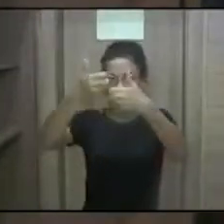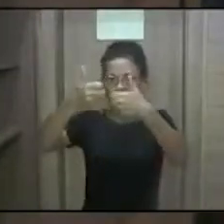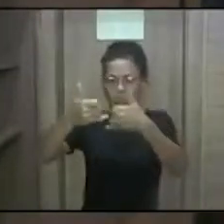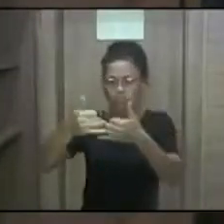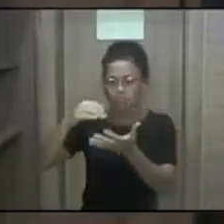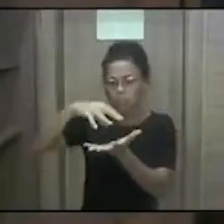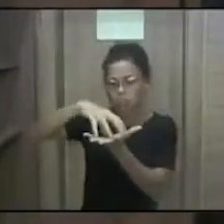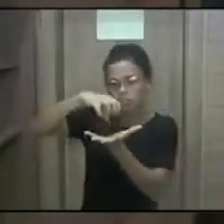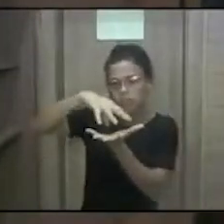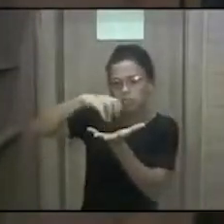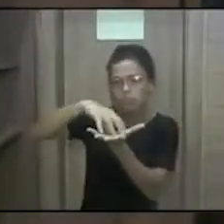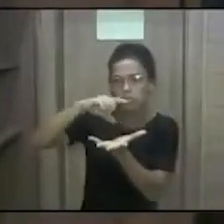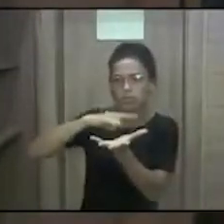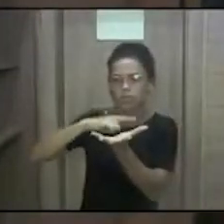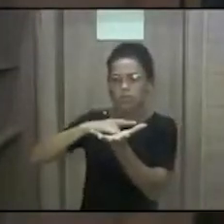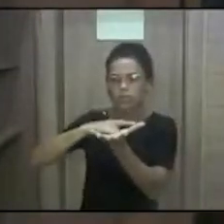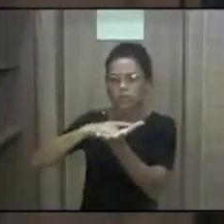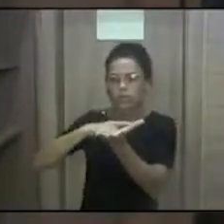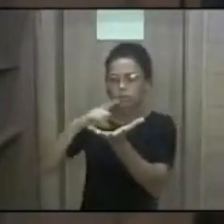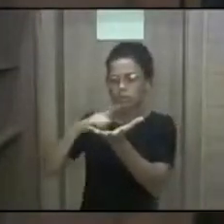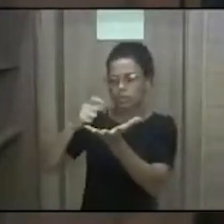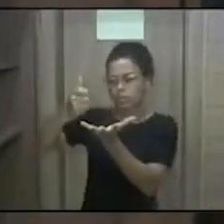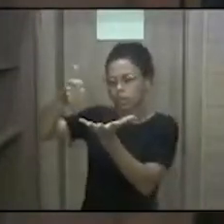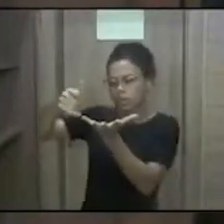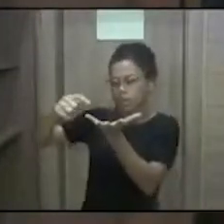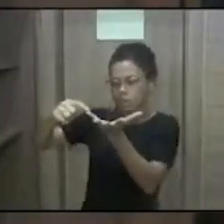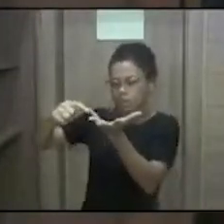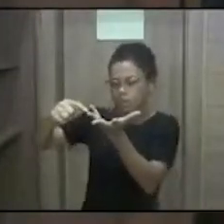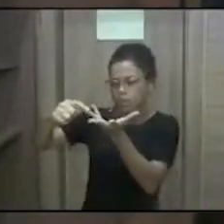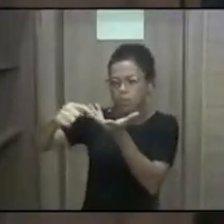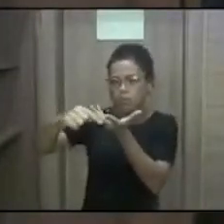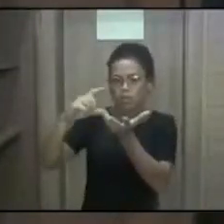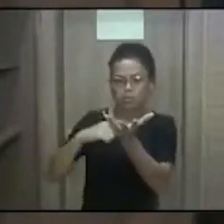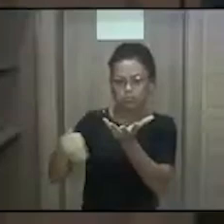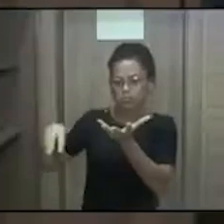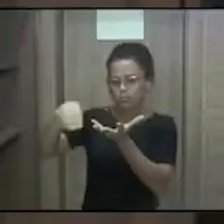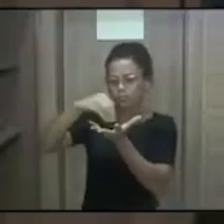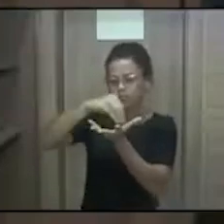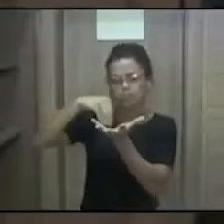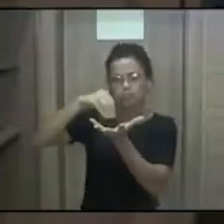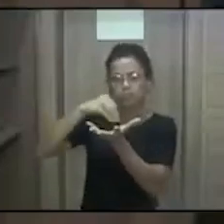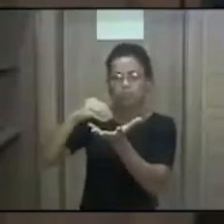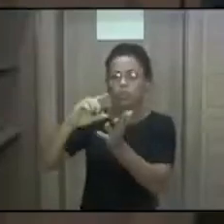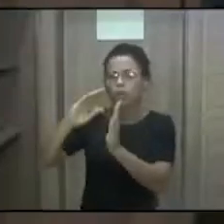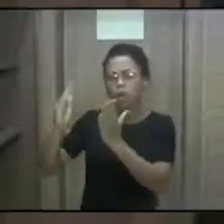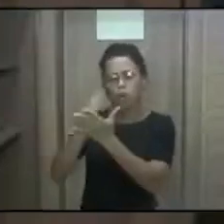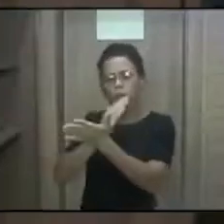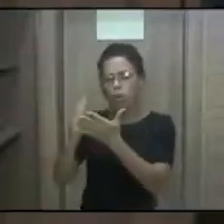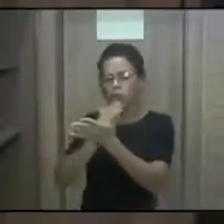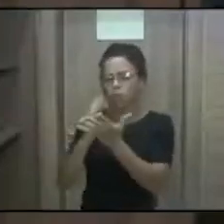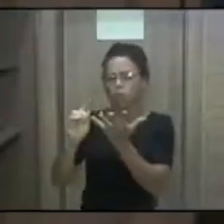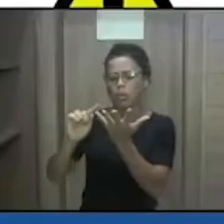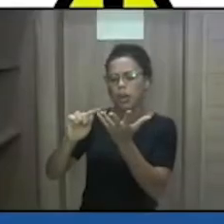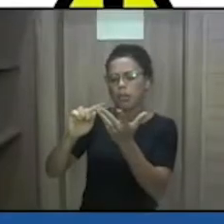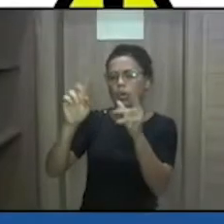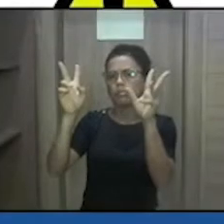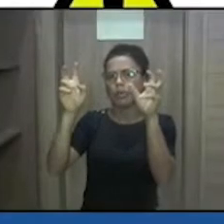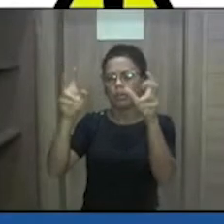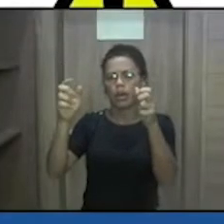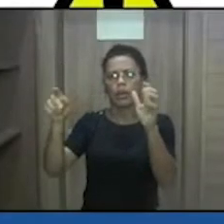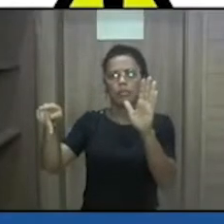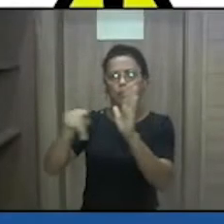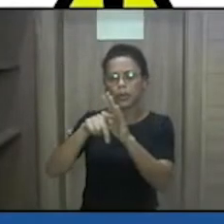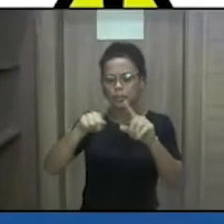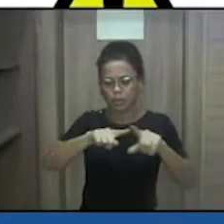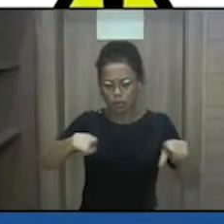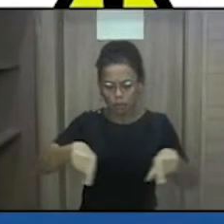gente, só para sistematizar a questão de alguns pontos críticos e dificuldades do laboratório público